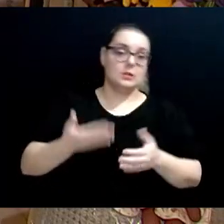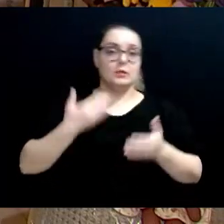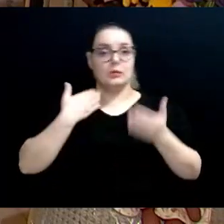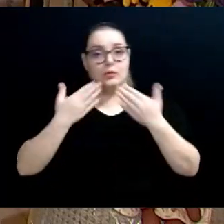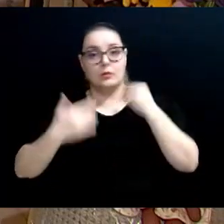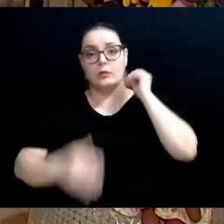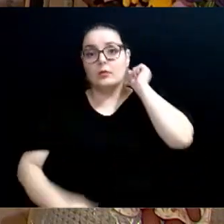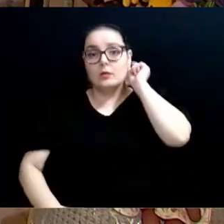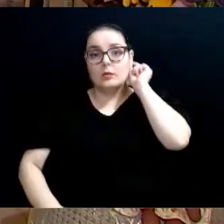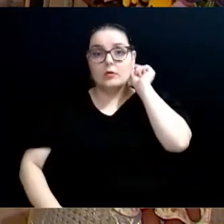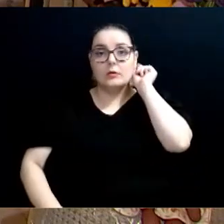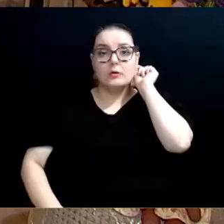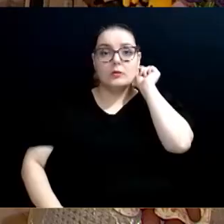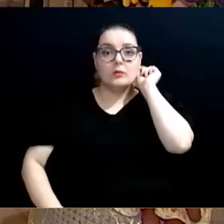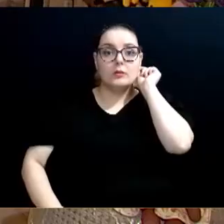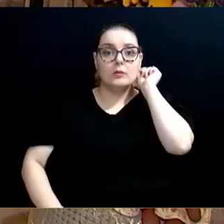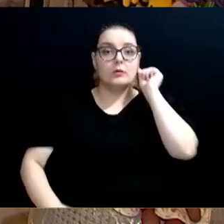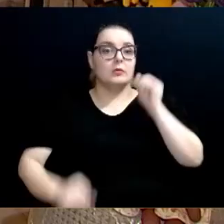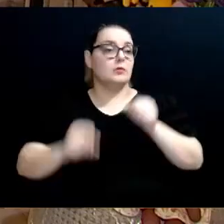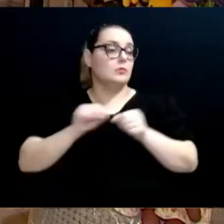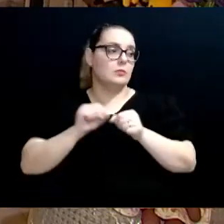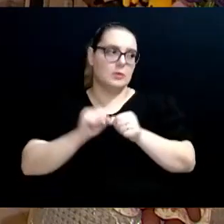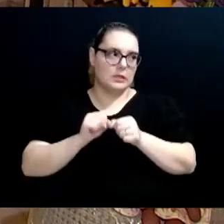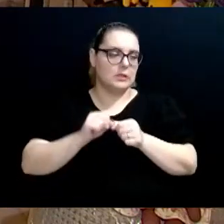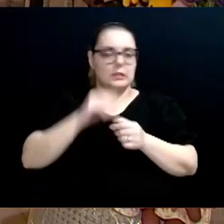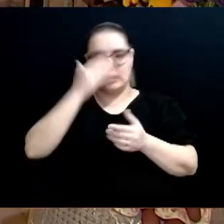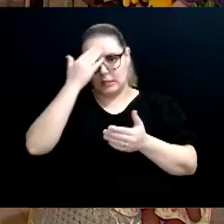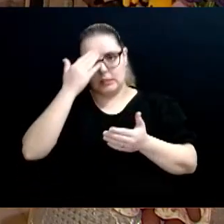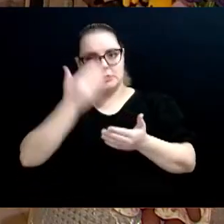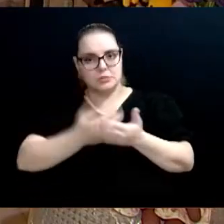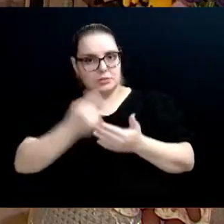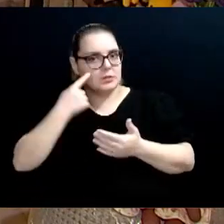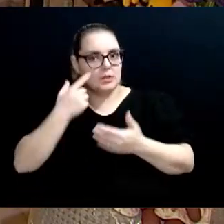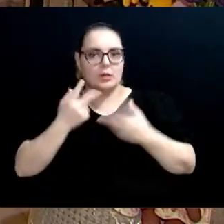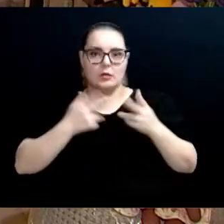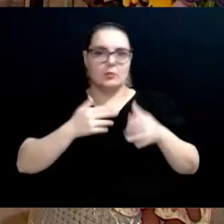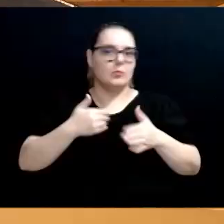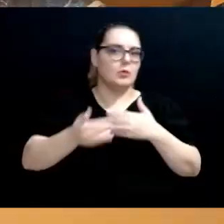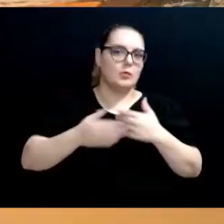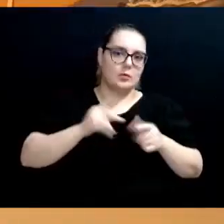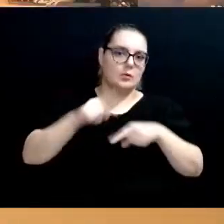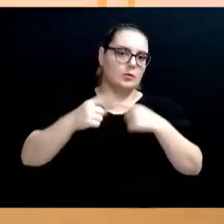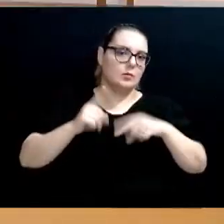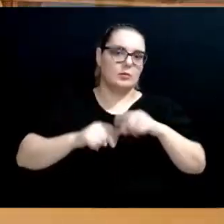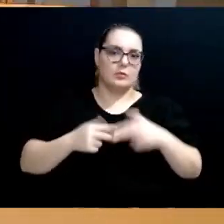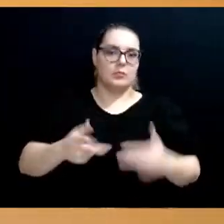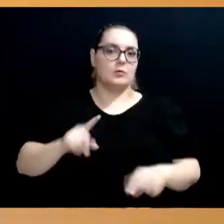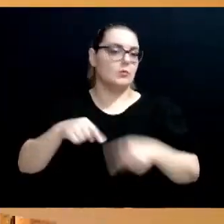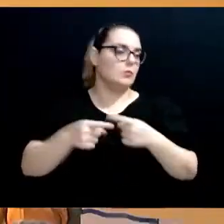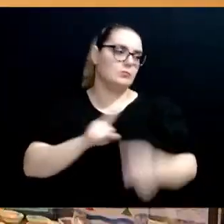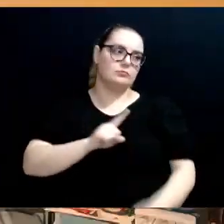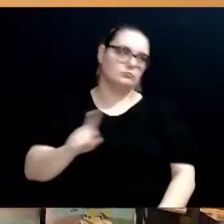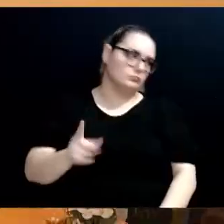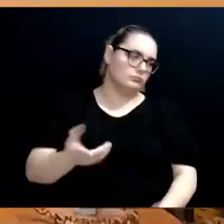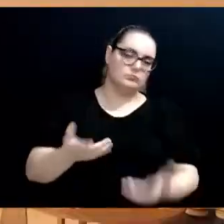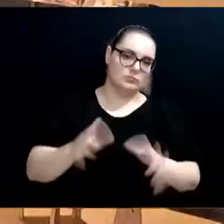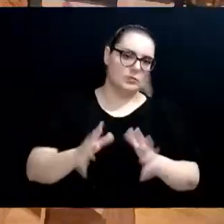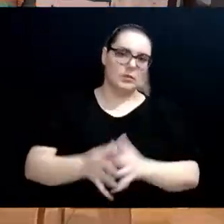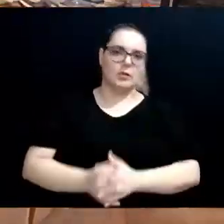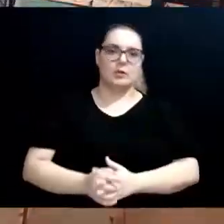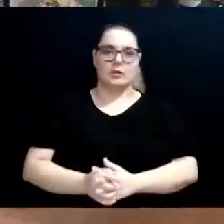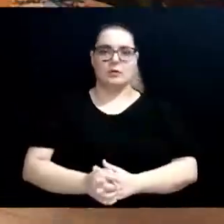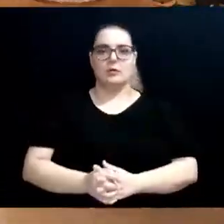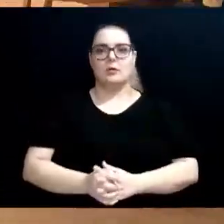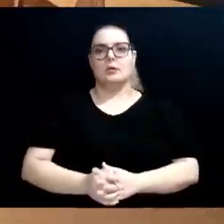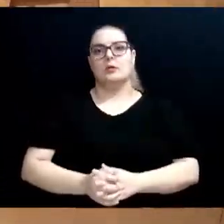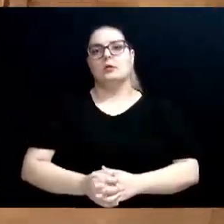que mostrar o projeto e vender a ideia, como qualquer produto, né? E outros